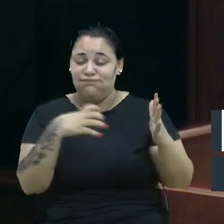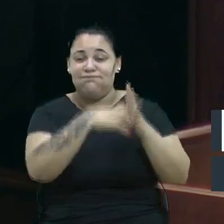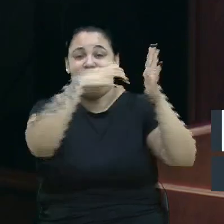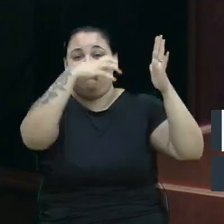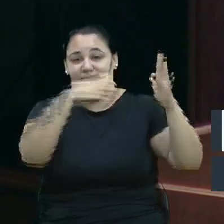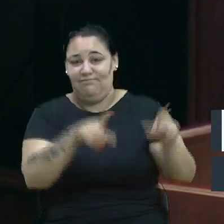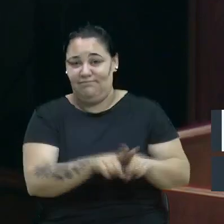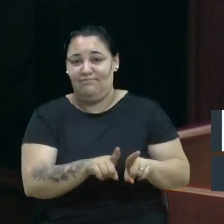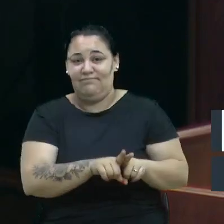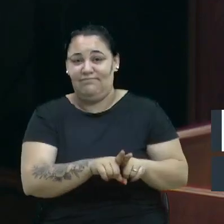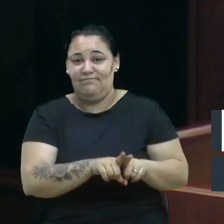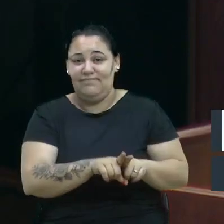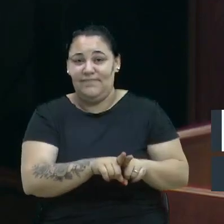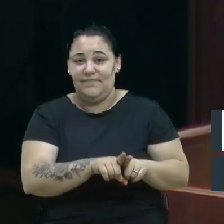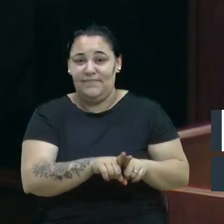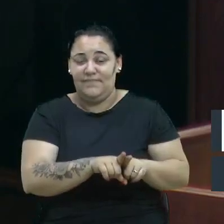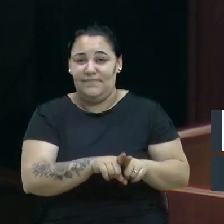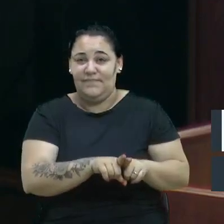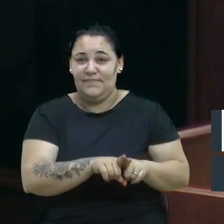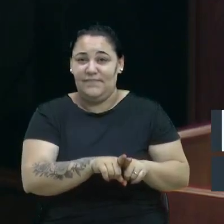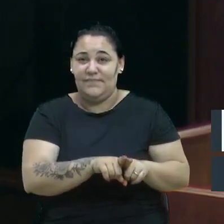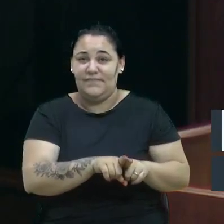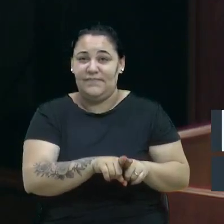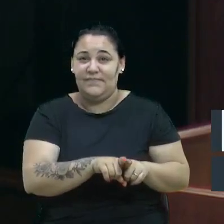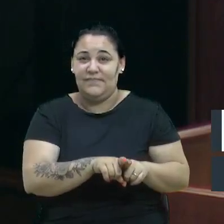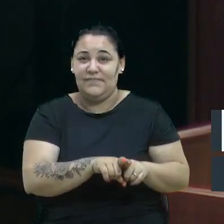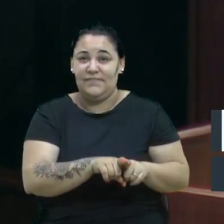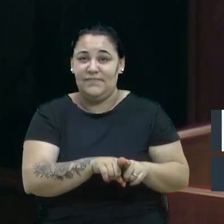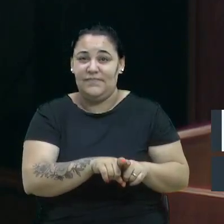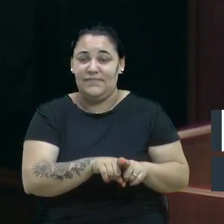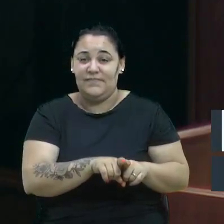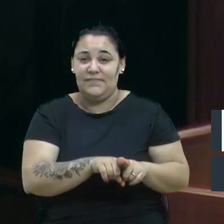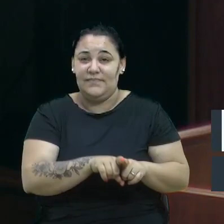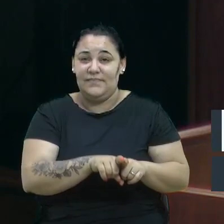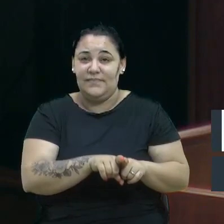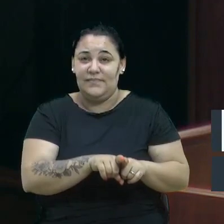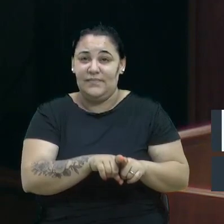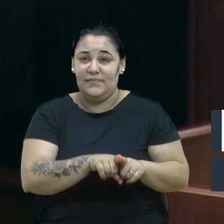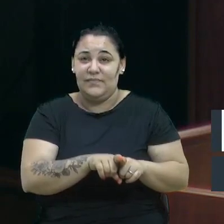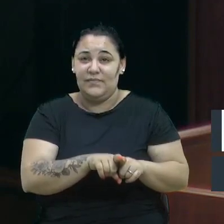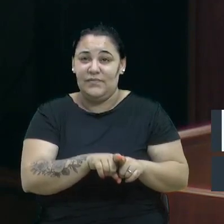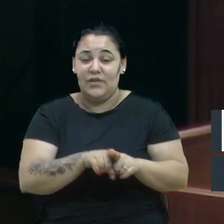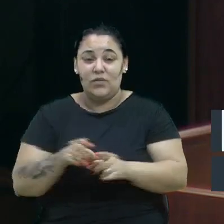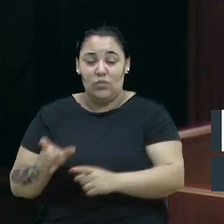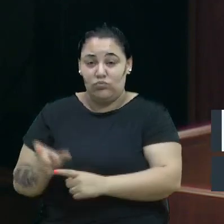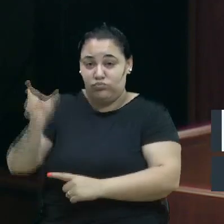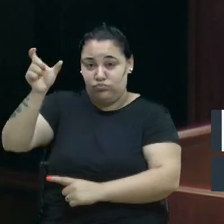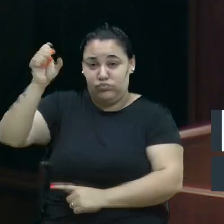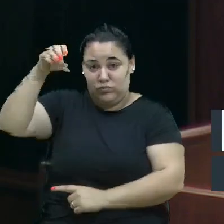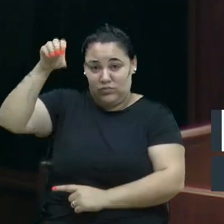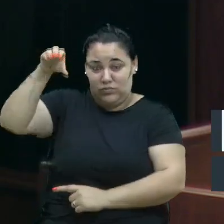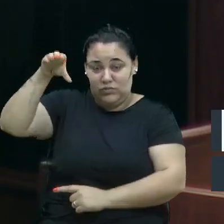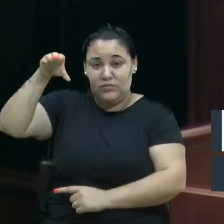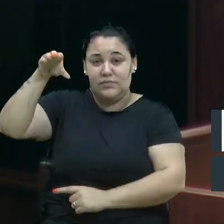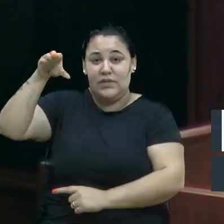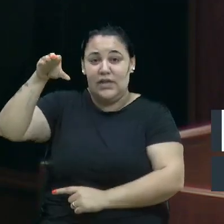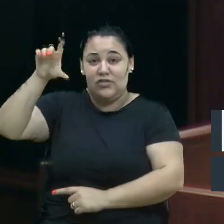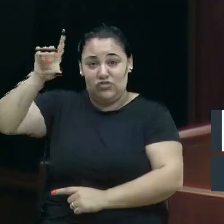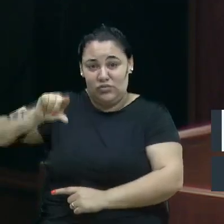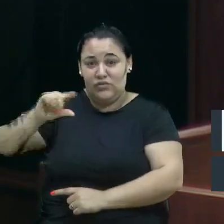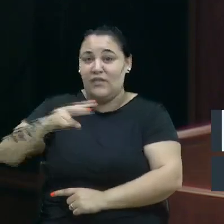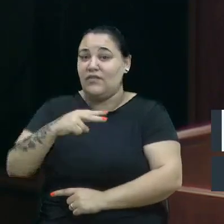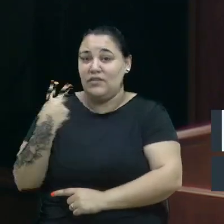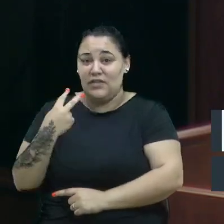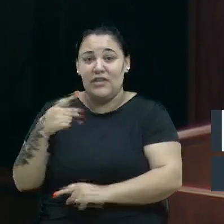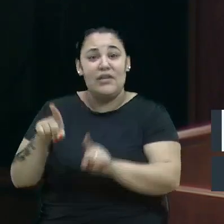acidentes. Essa questão do redutor de velocidade também vai causar acidente. Então a gente vai precisar